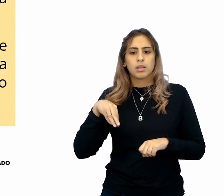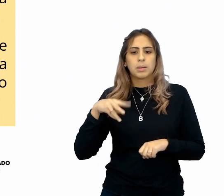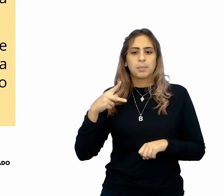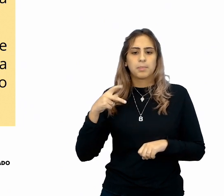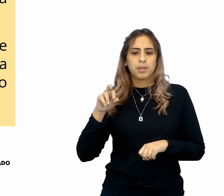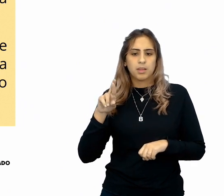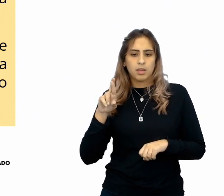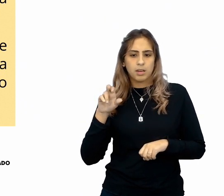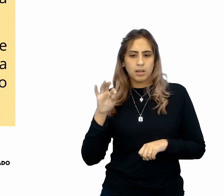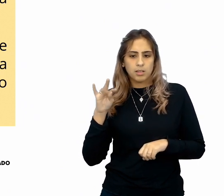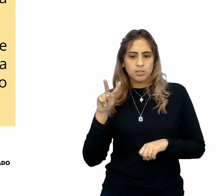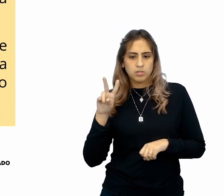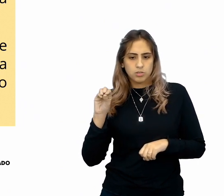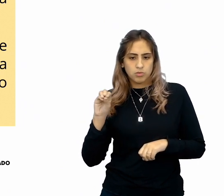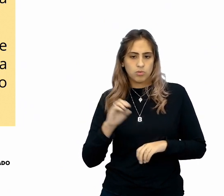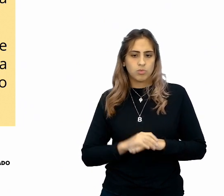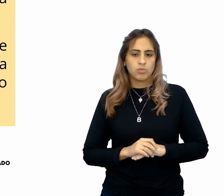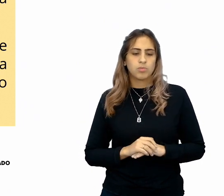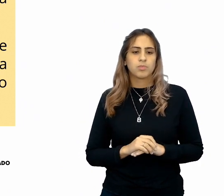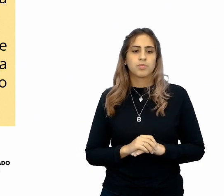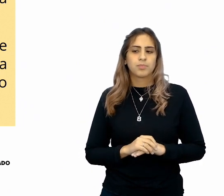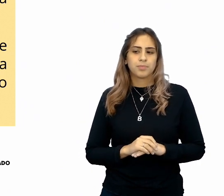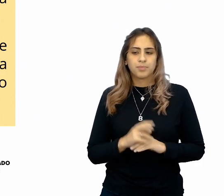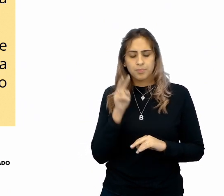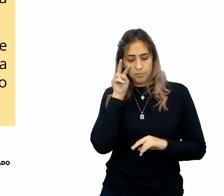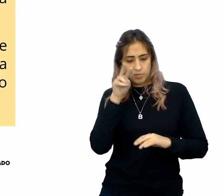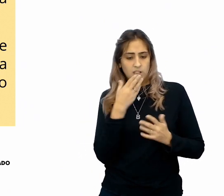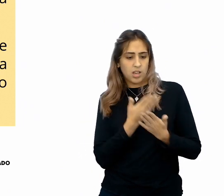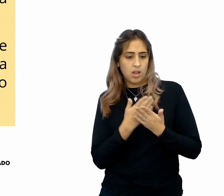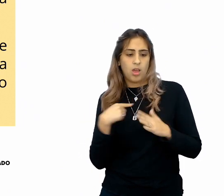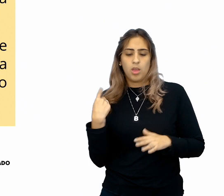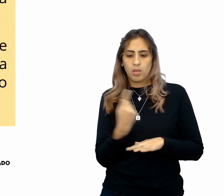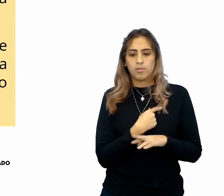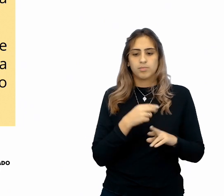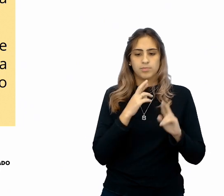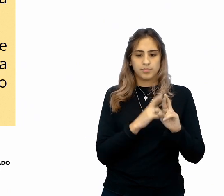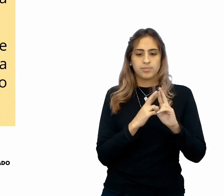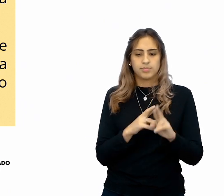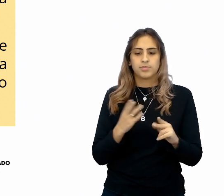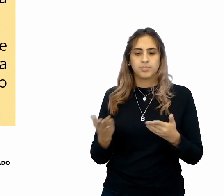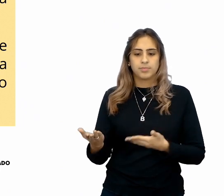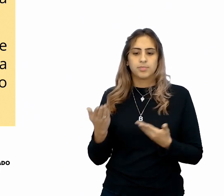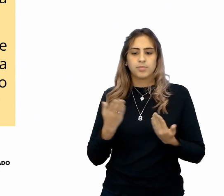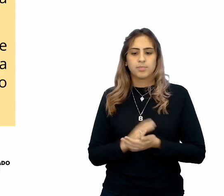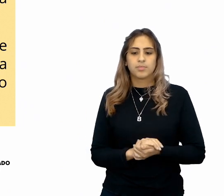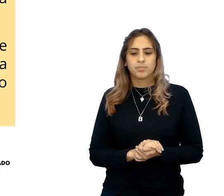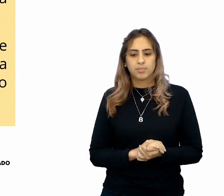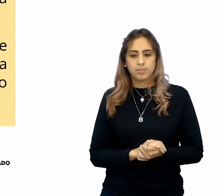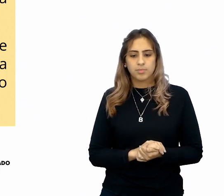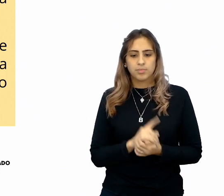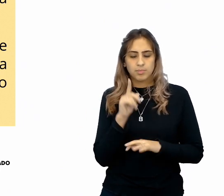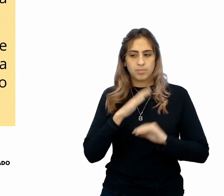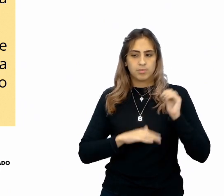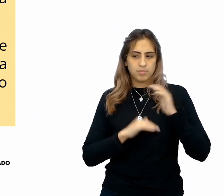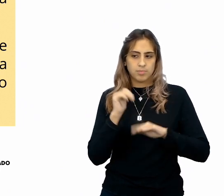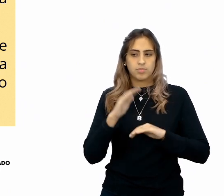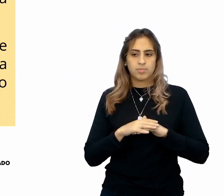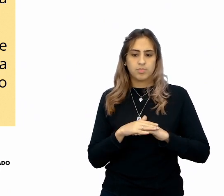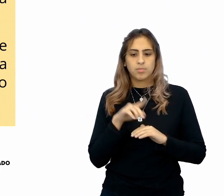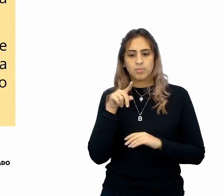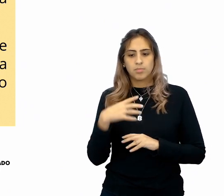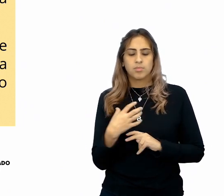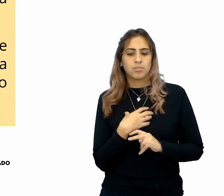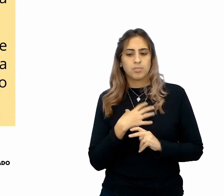a situação comunicativa. Então, vejam que as aulas que nós trouxemos, elas trazem essa construção,